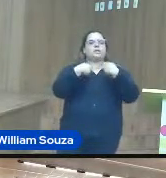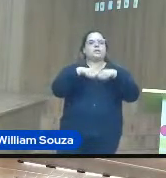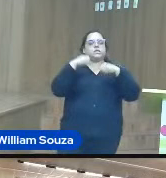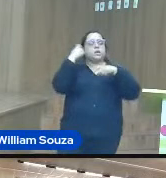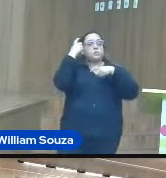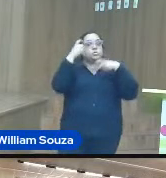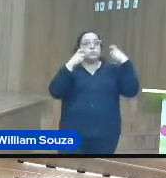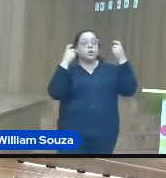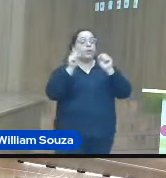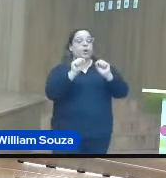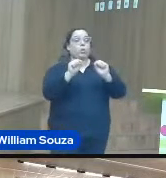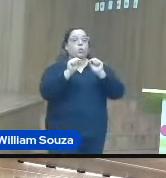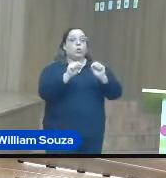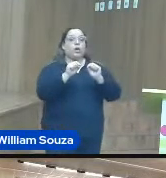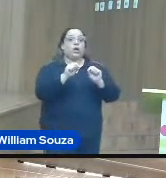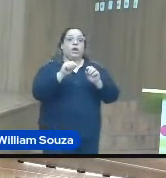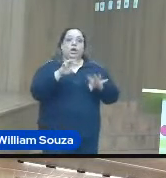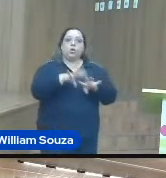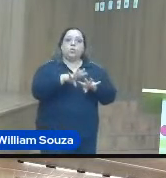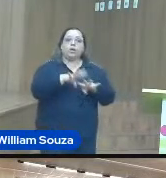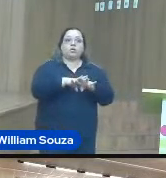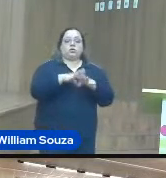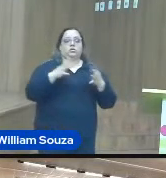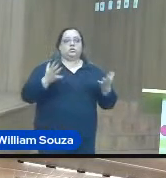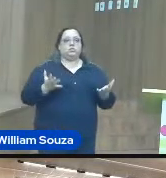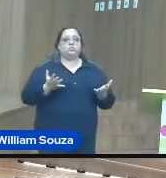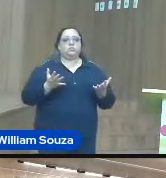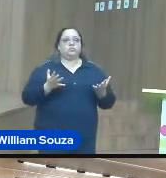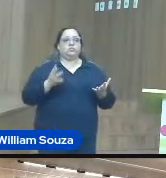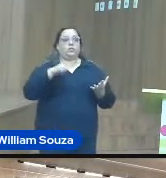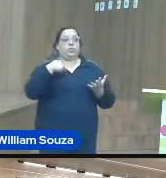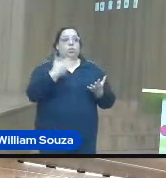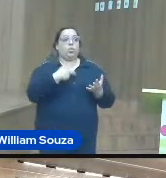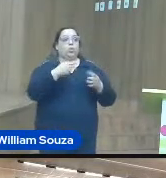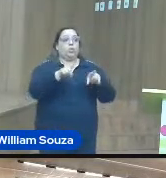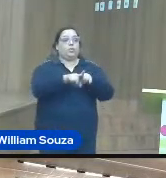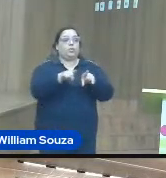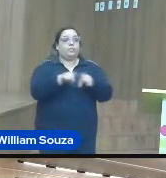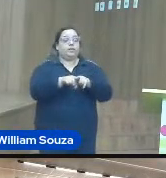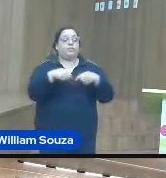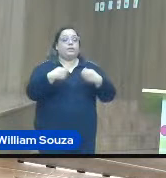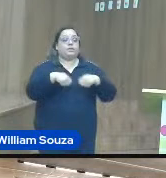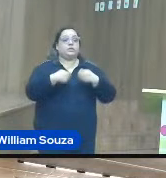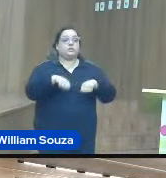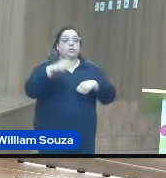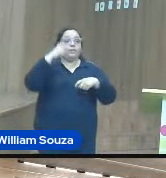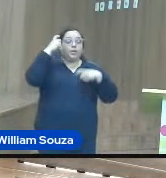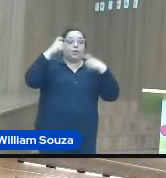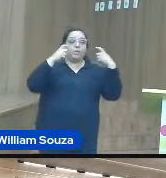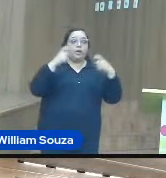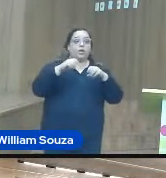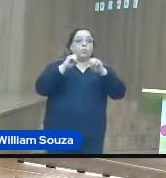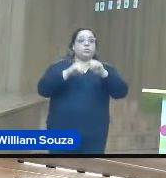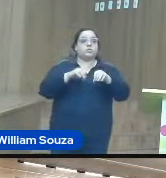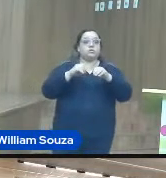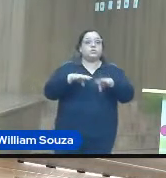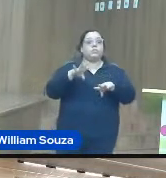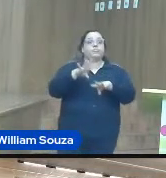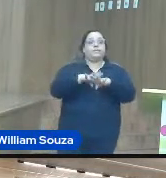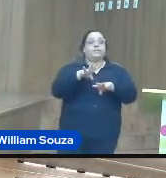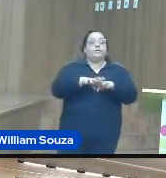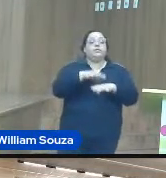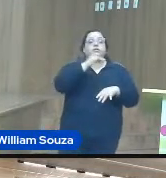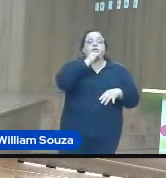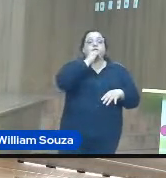matemática. Mas a gente tem que se preocupar também com o ensino de matemática, porque, por exemplo, se você tem uma